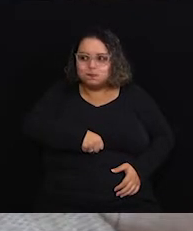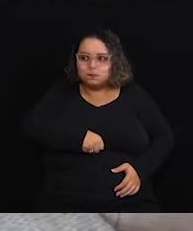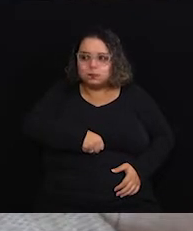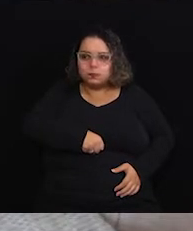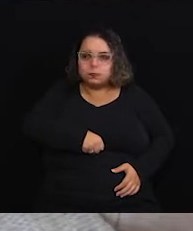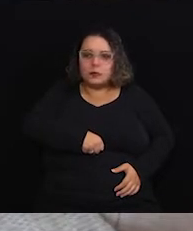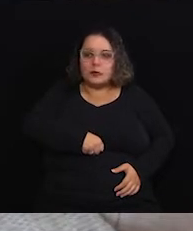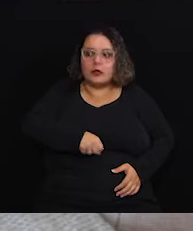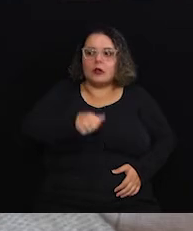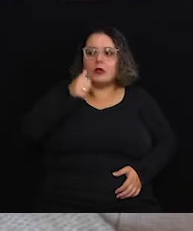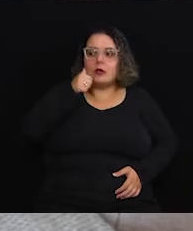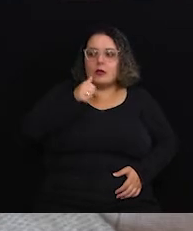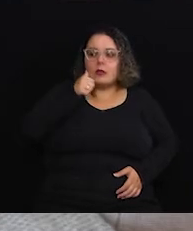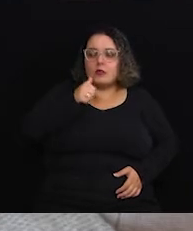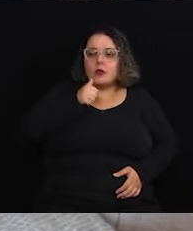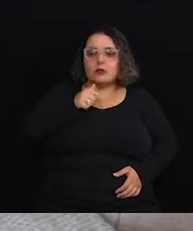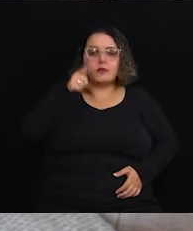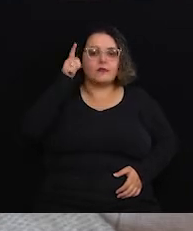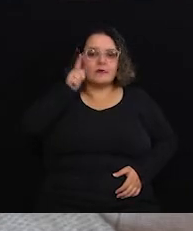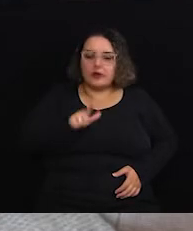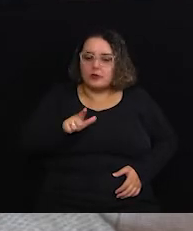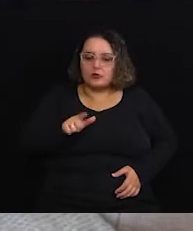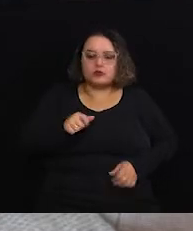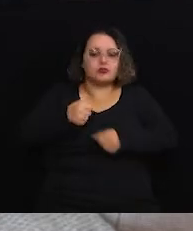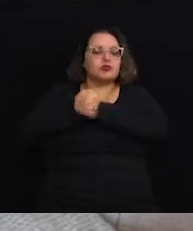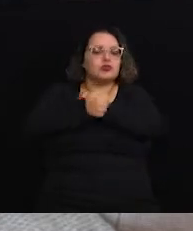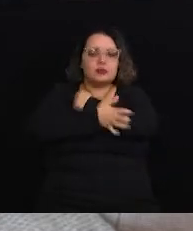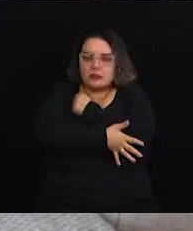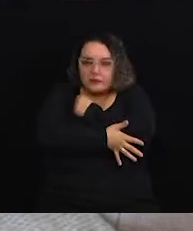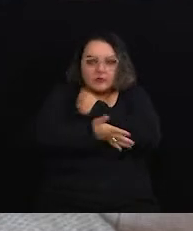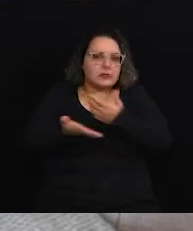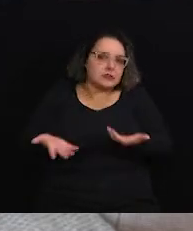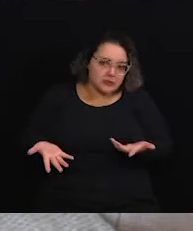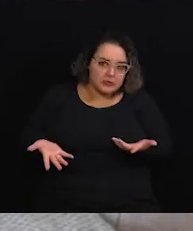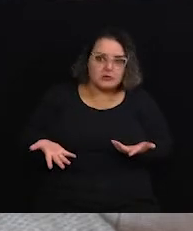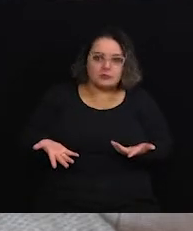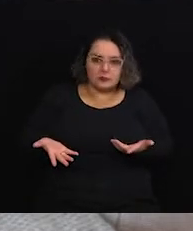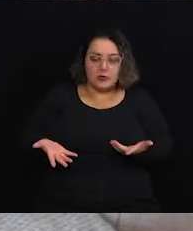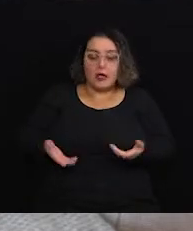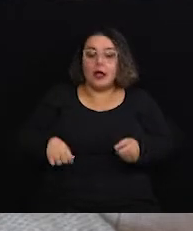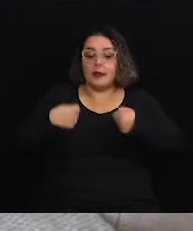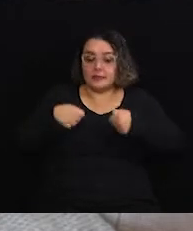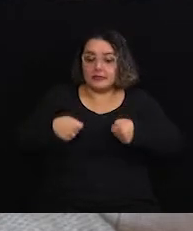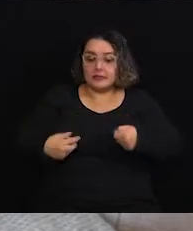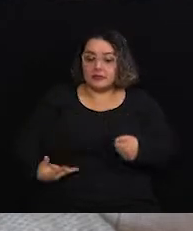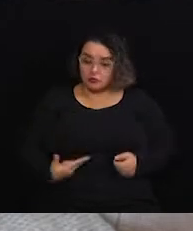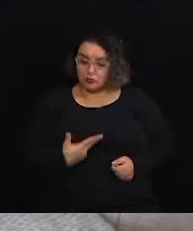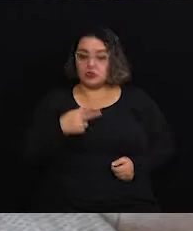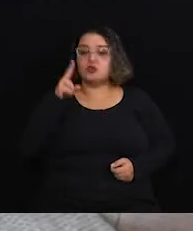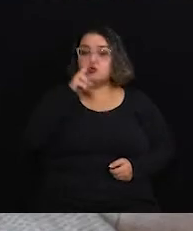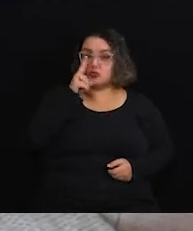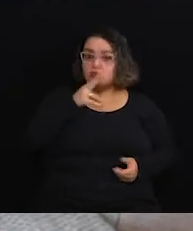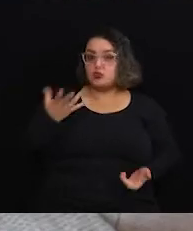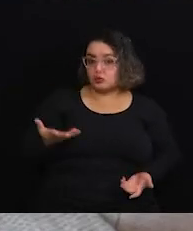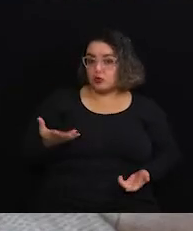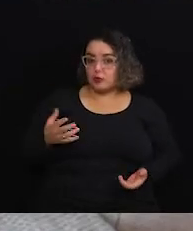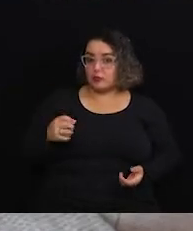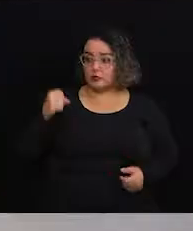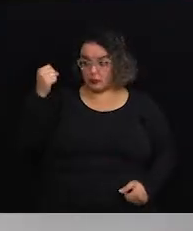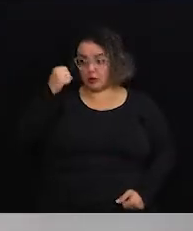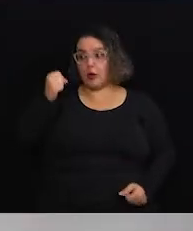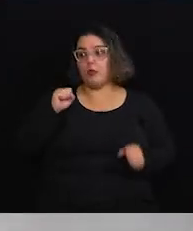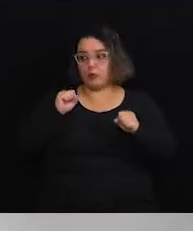quadro de uma emergência, porque o intestino vai parar de funcionar e ela vai precisar de uma cirurgia de emergência. Então, nesses quadros mais graves, ela